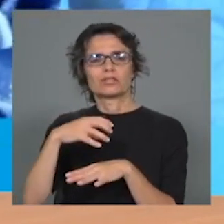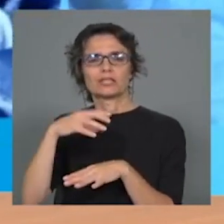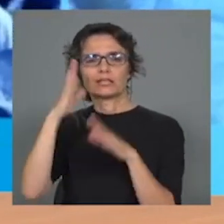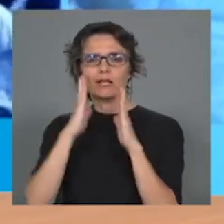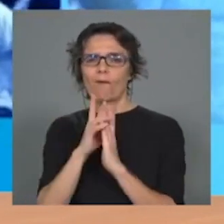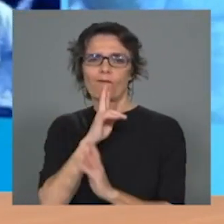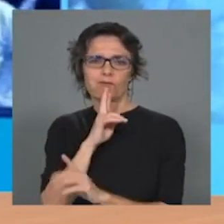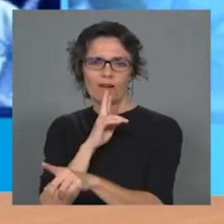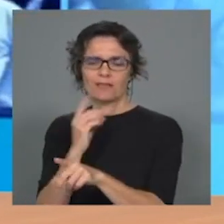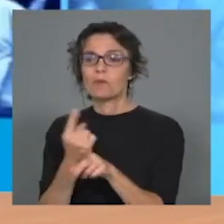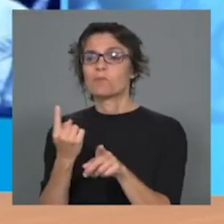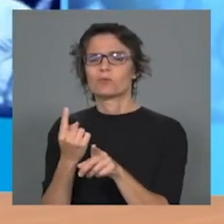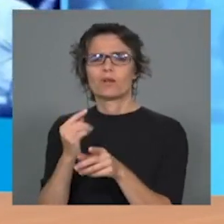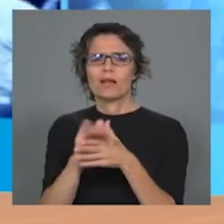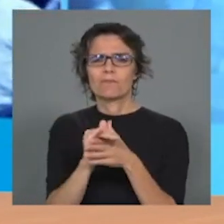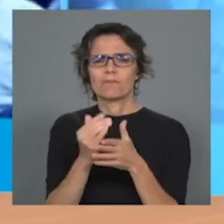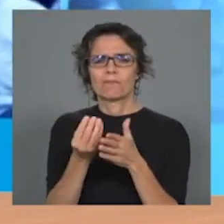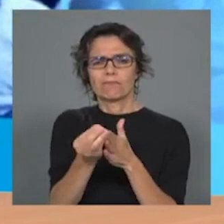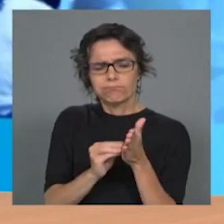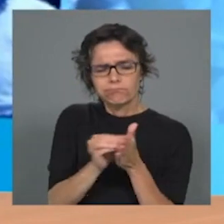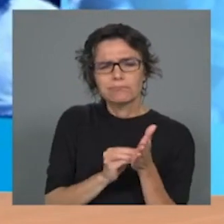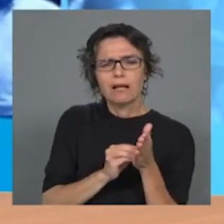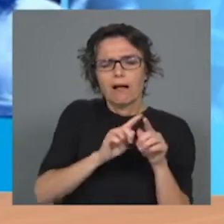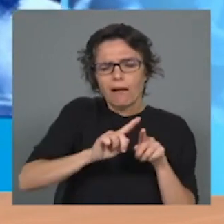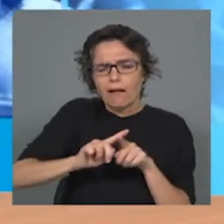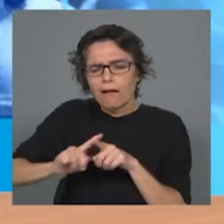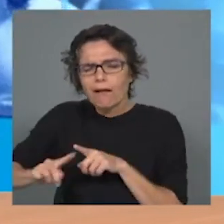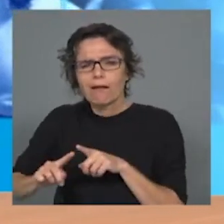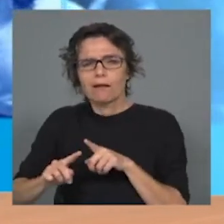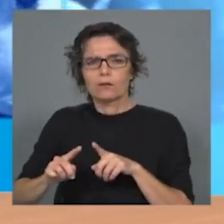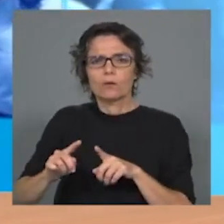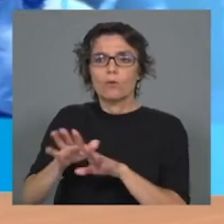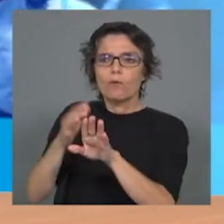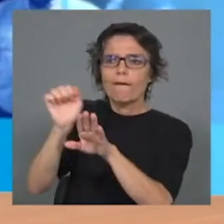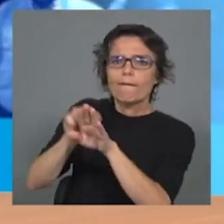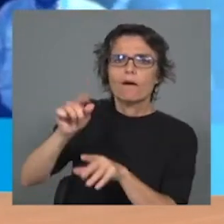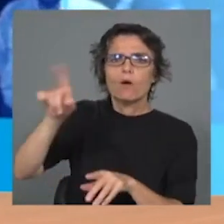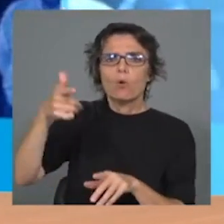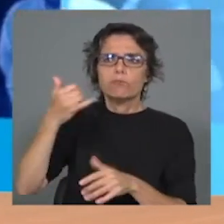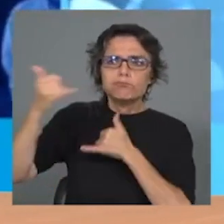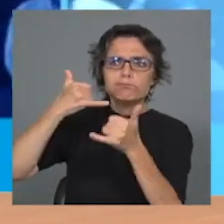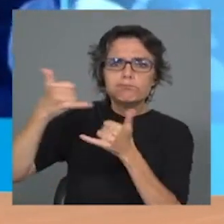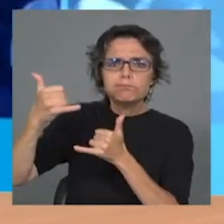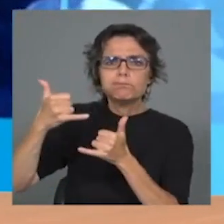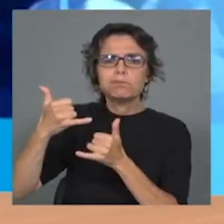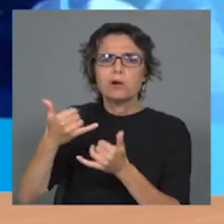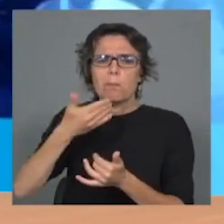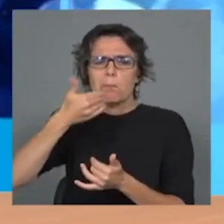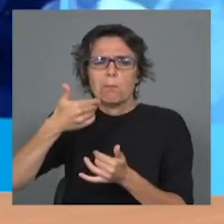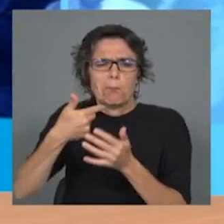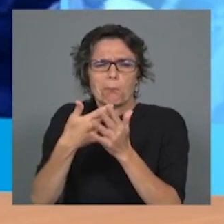mais diversas escreviam, tocavam à porta, telefonavam para os pedidos